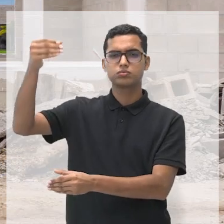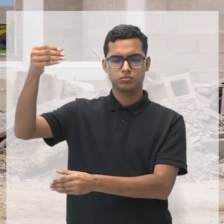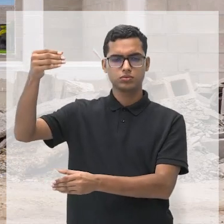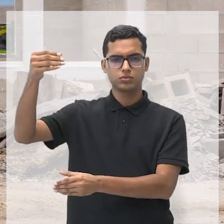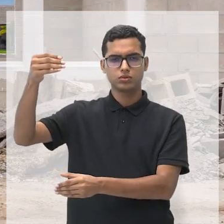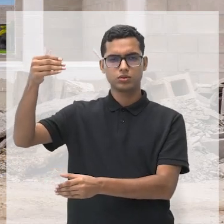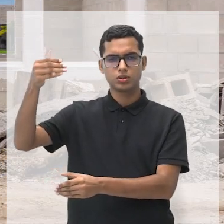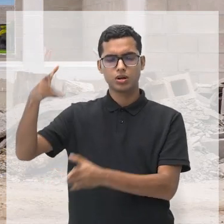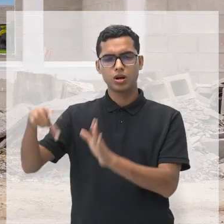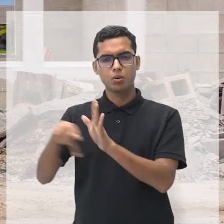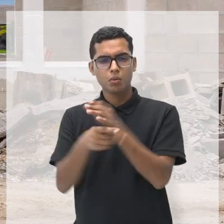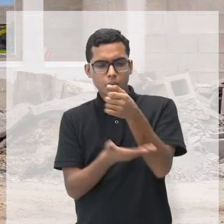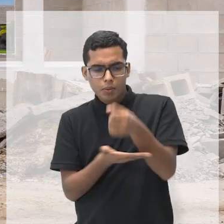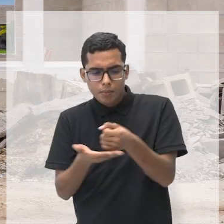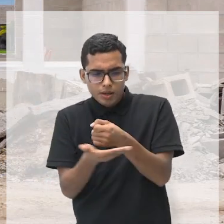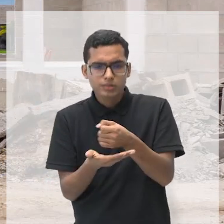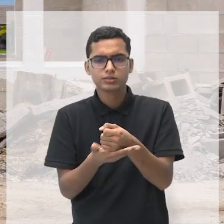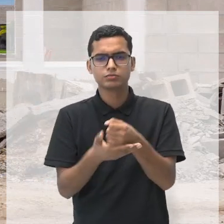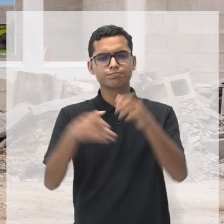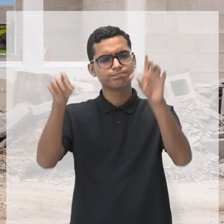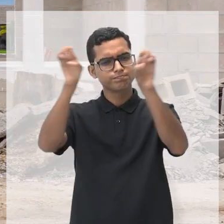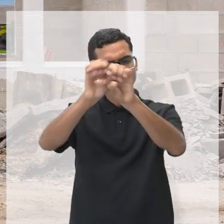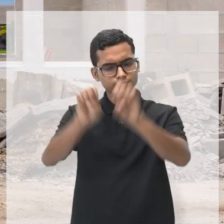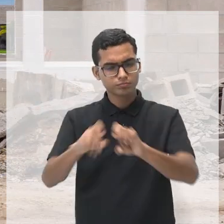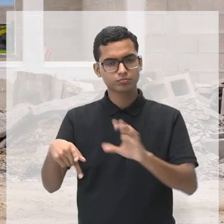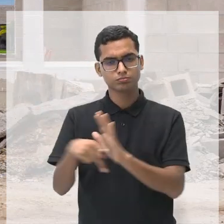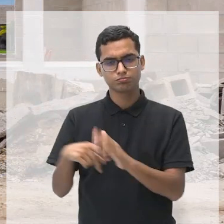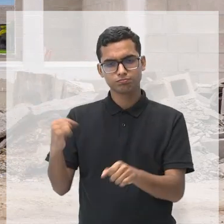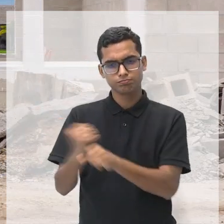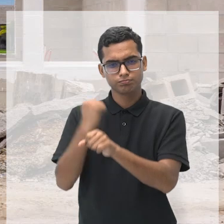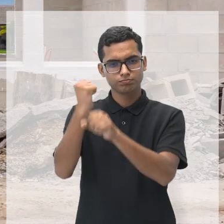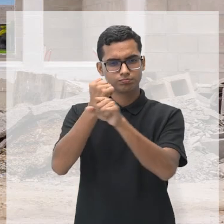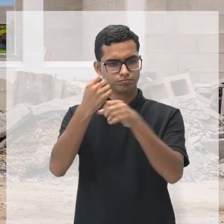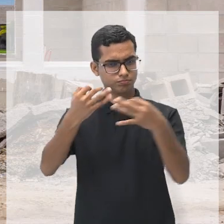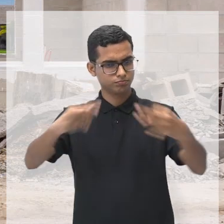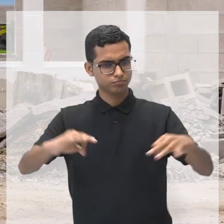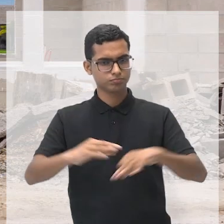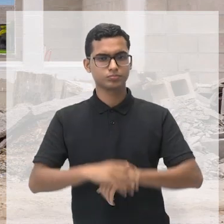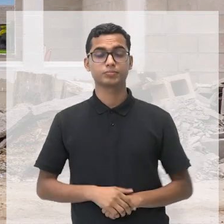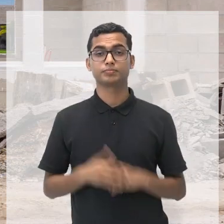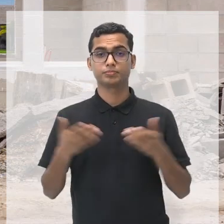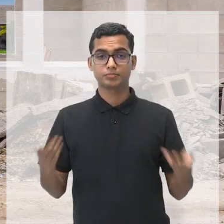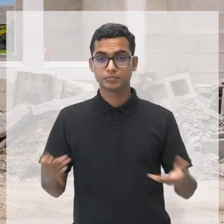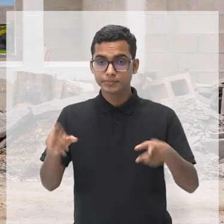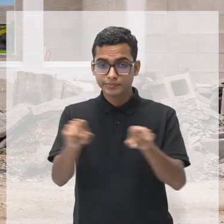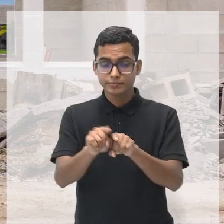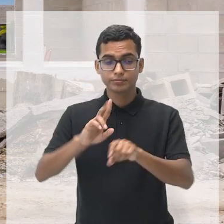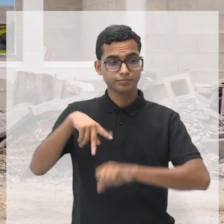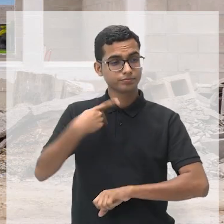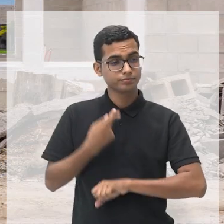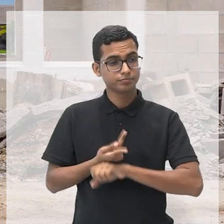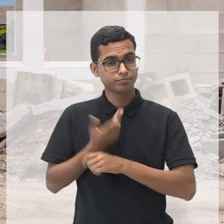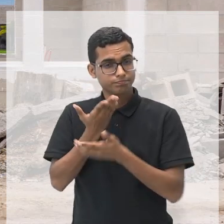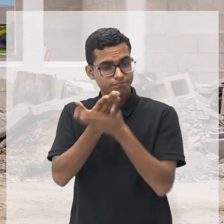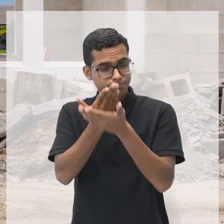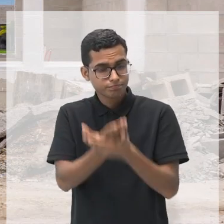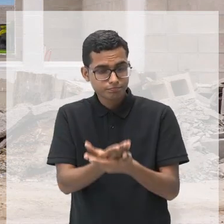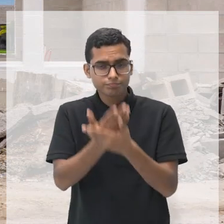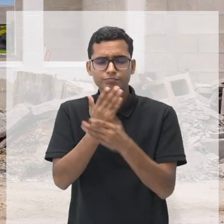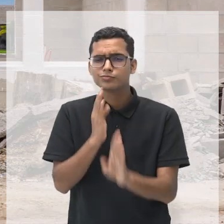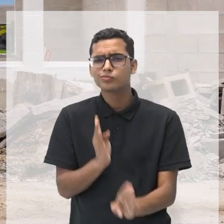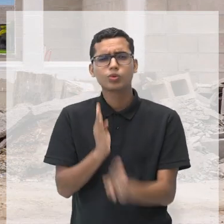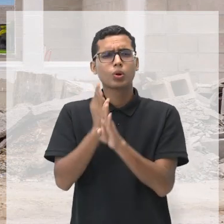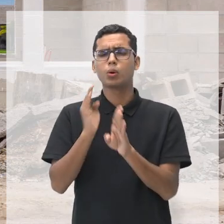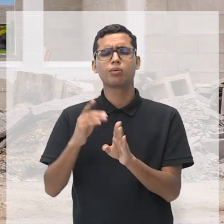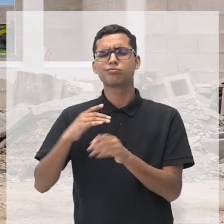sustentação dessa estrutura toda, dessa construção. E seguindo, a gente vai descobrir um pouco por que essa